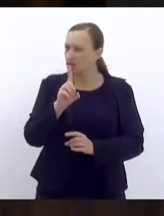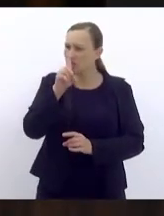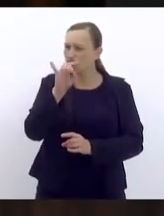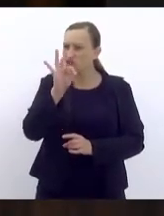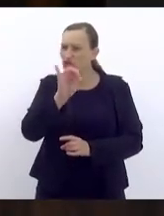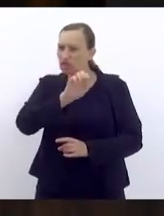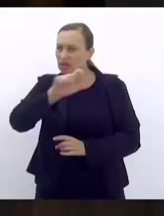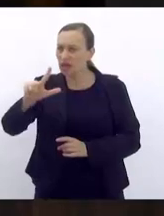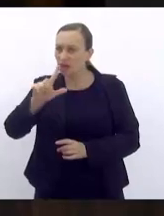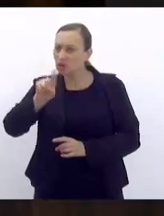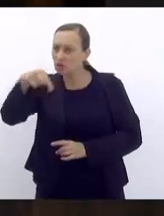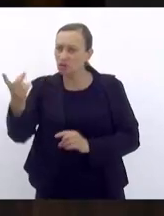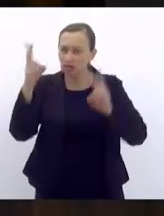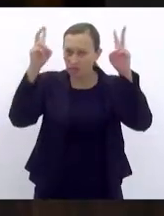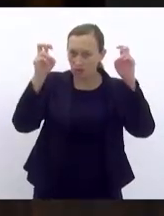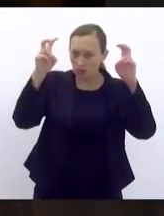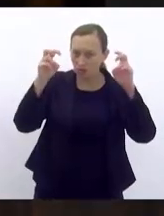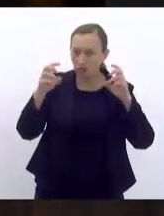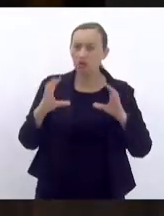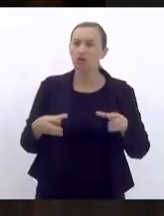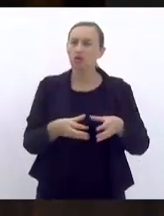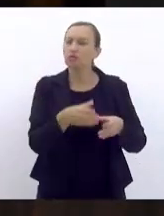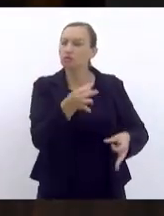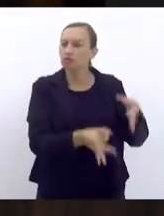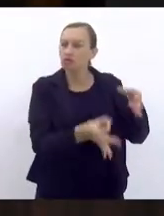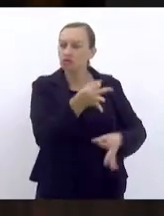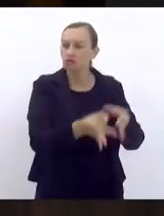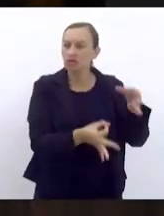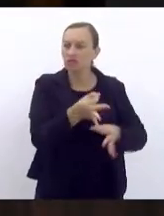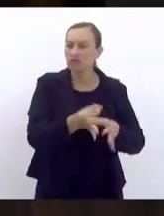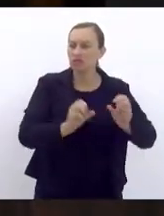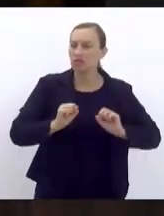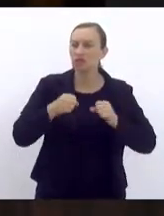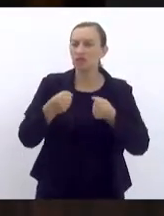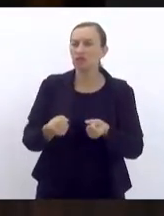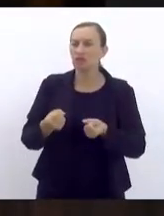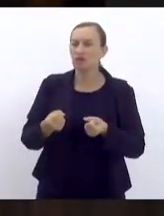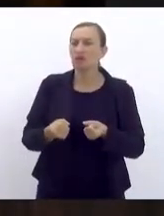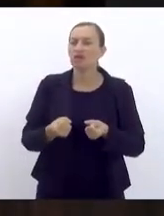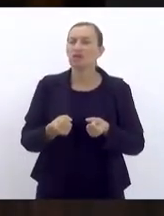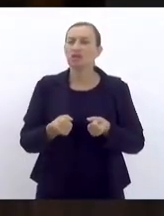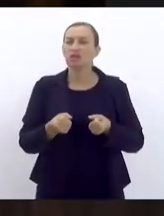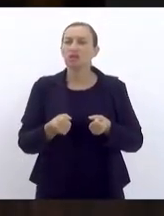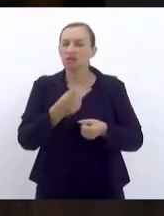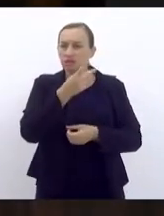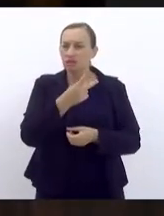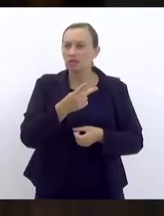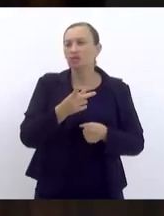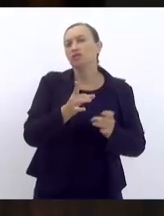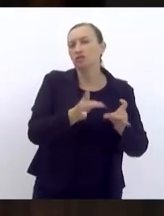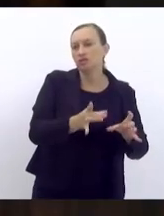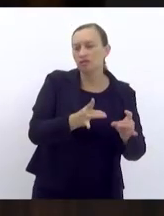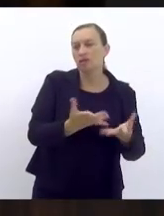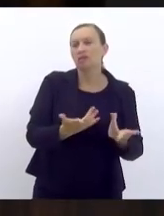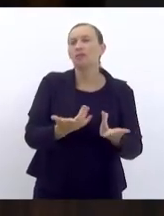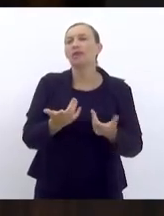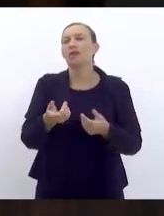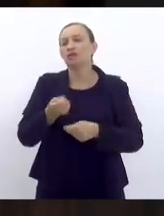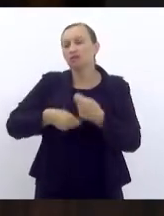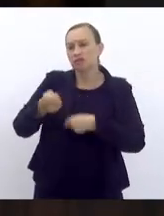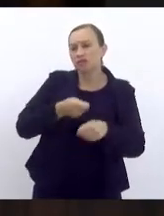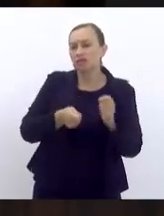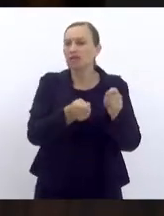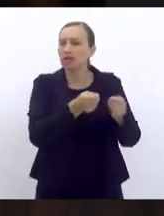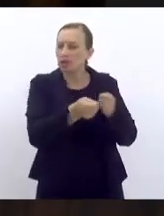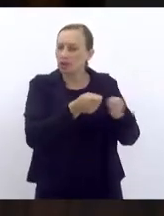providências pendentes de pareceres das comissões de condição de justiça de defesa do consumidor economia indústria comércio orçamento finanças